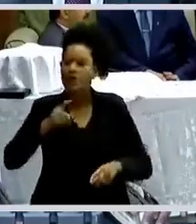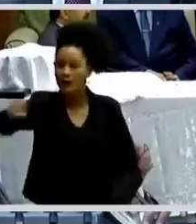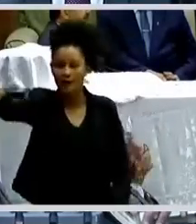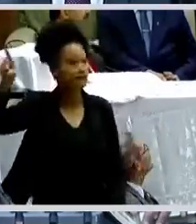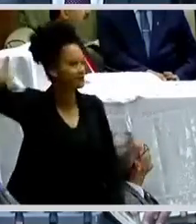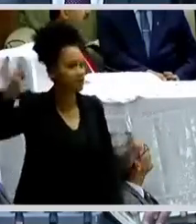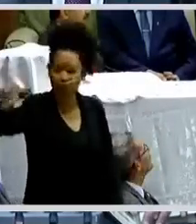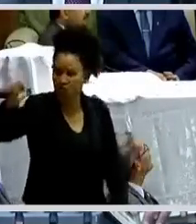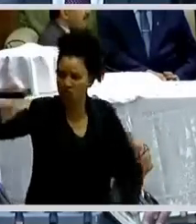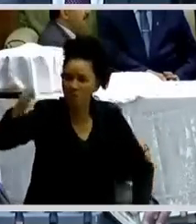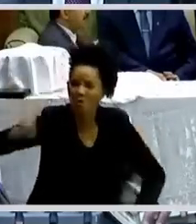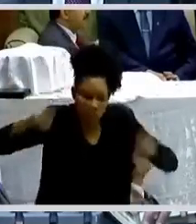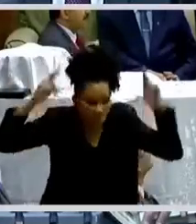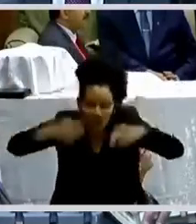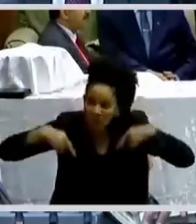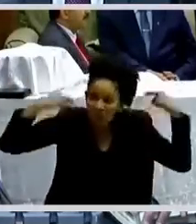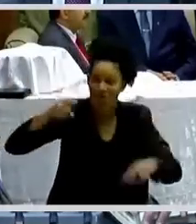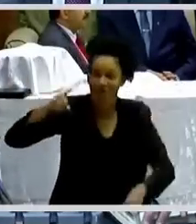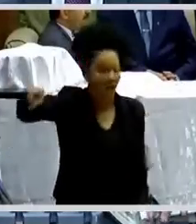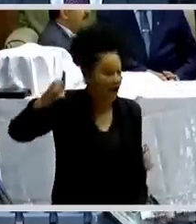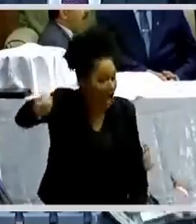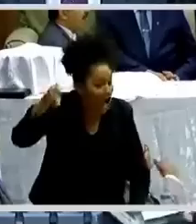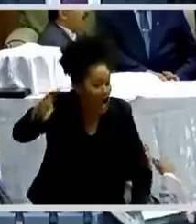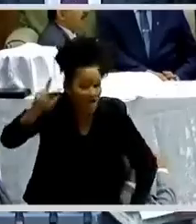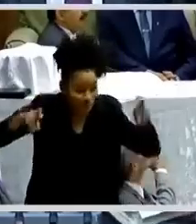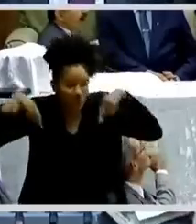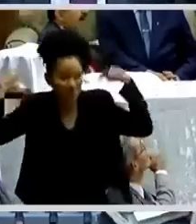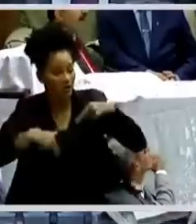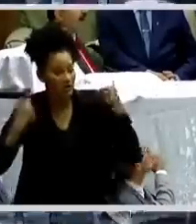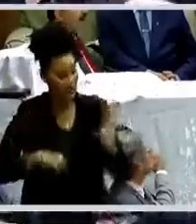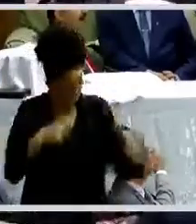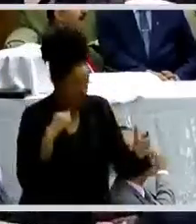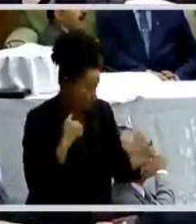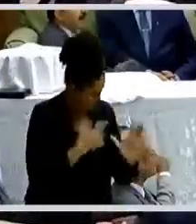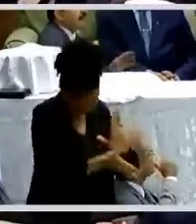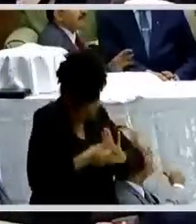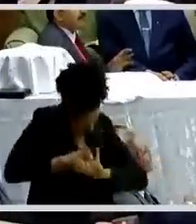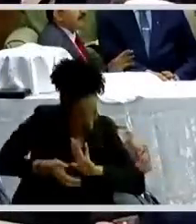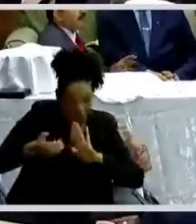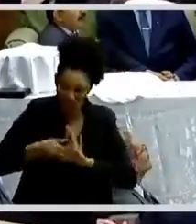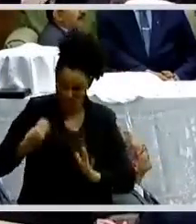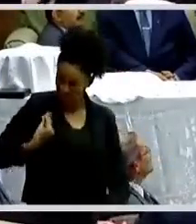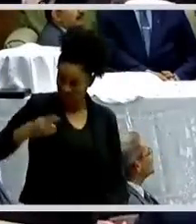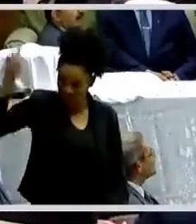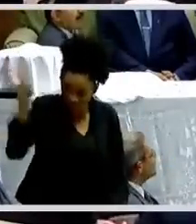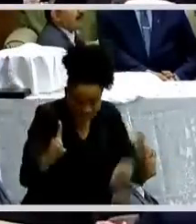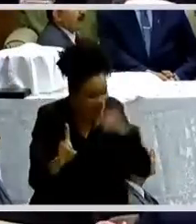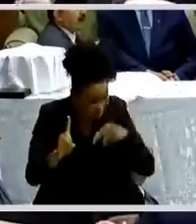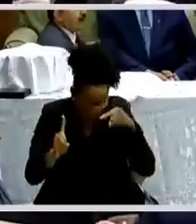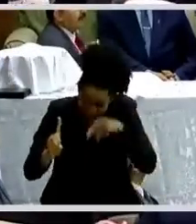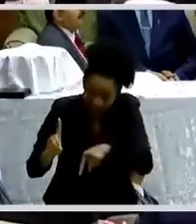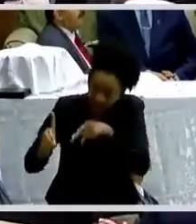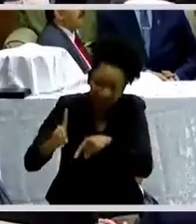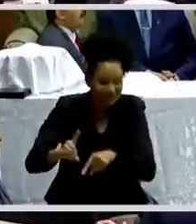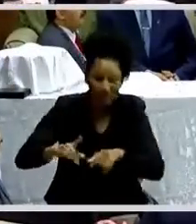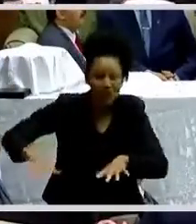o Cordeiro de Deus, eis o Cordeiro de Deus que tira o pecado do mundo. Ele está aqui, ele está aqui, ele está entre nós. Abre